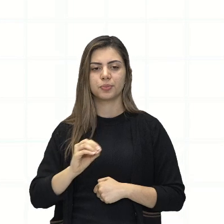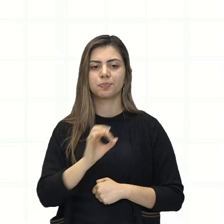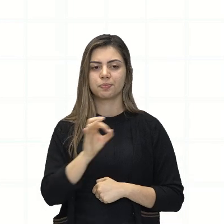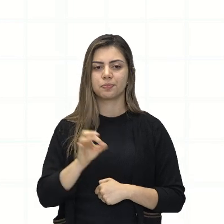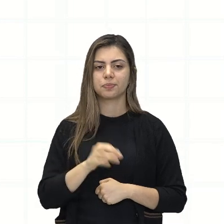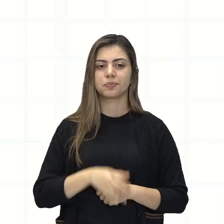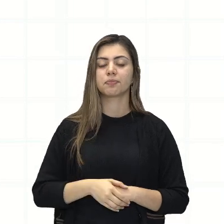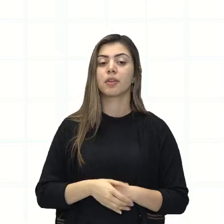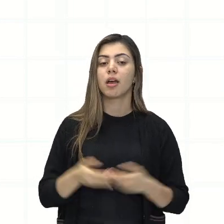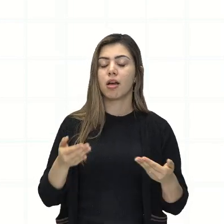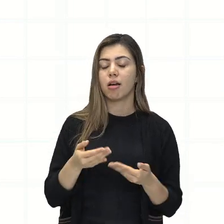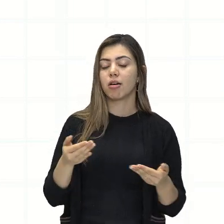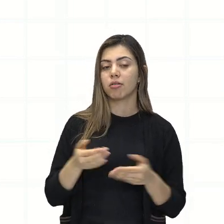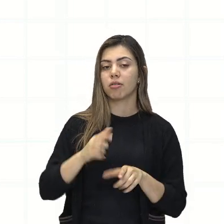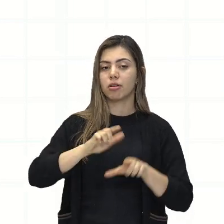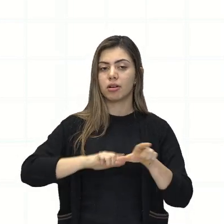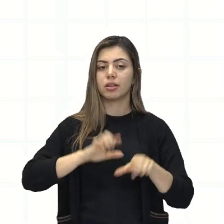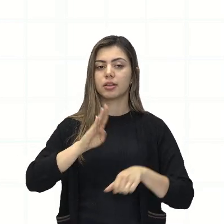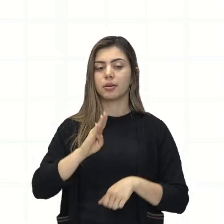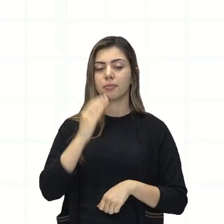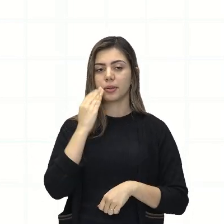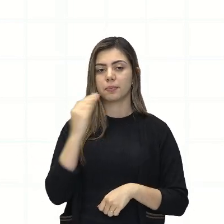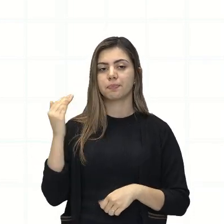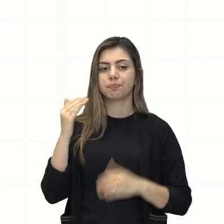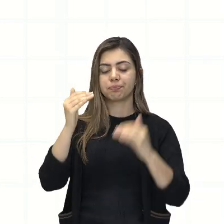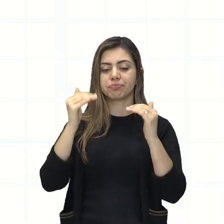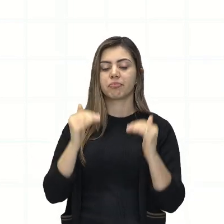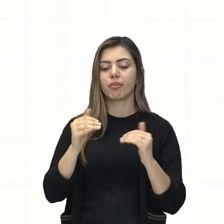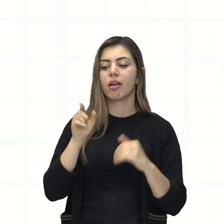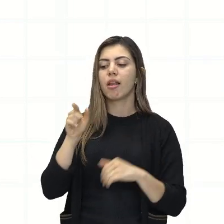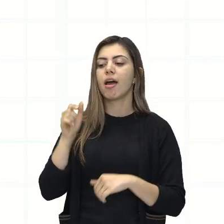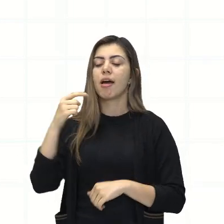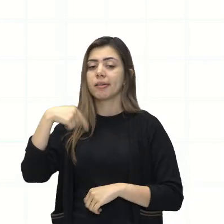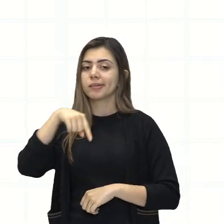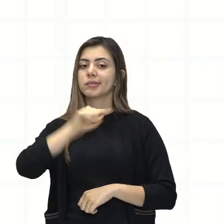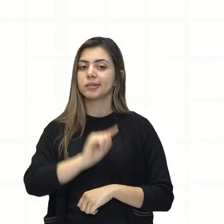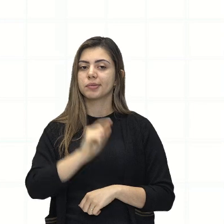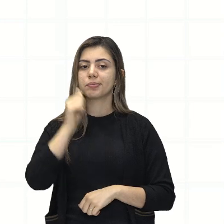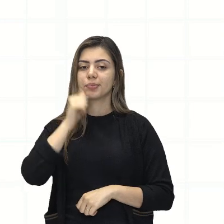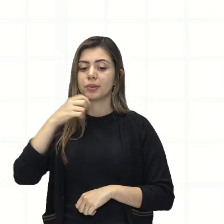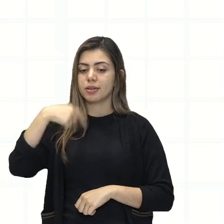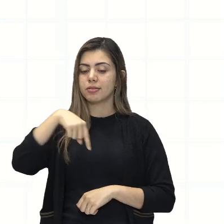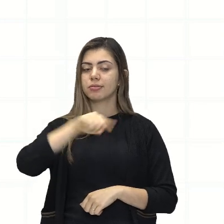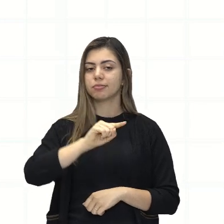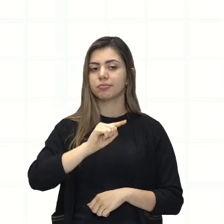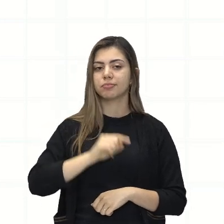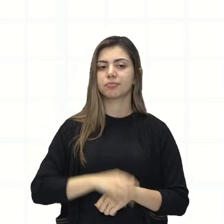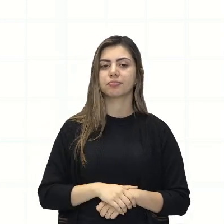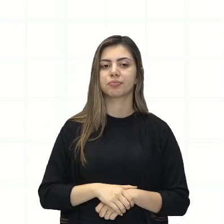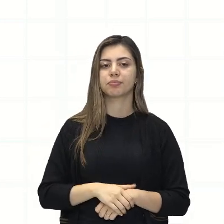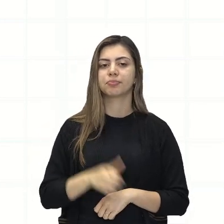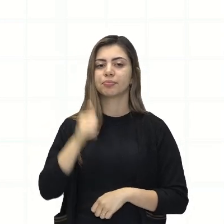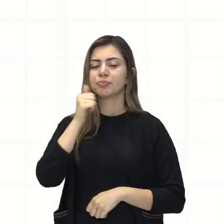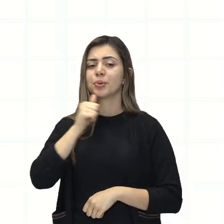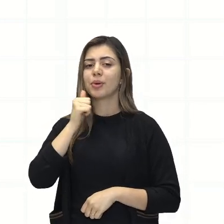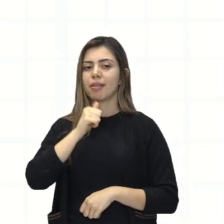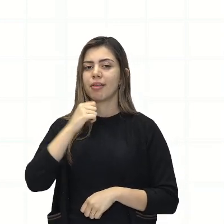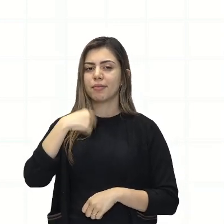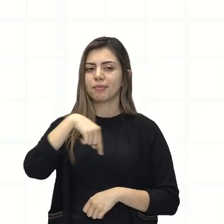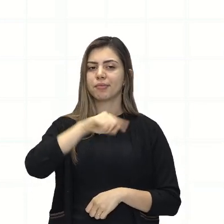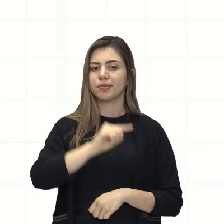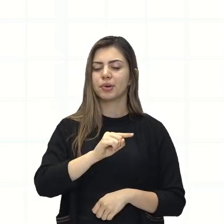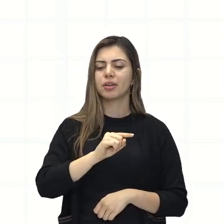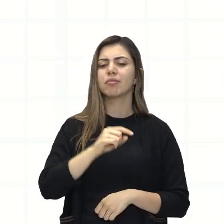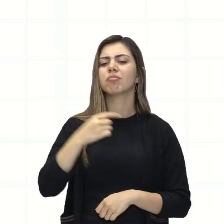O exemplo B. Ela saiu. Pronto. O sujeito saiu. Quem foi que saiu?